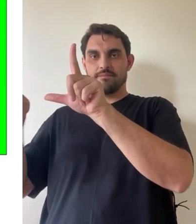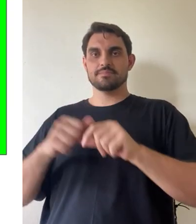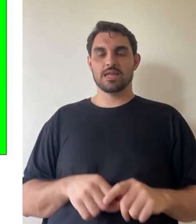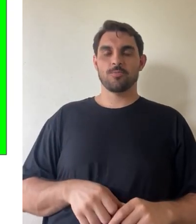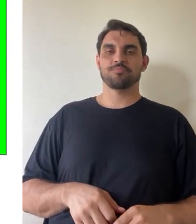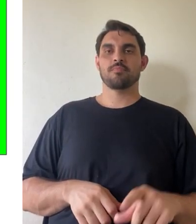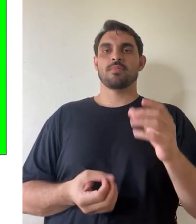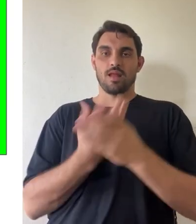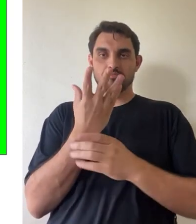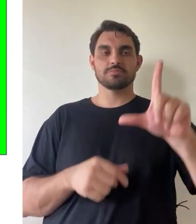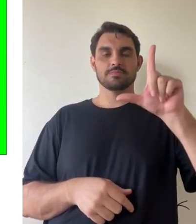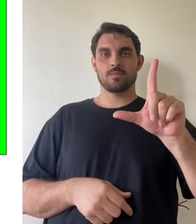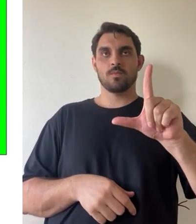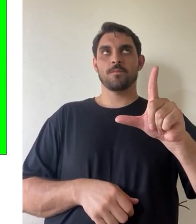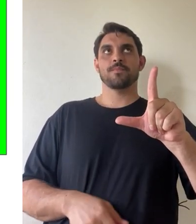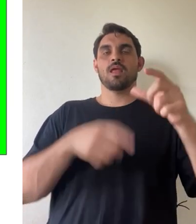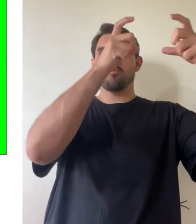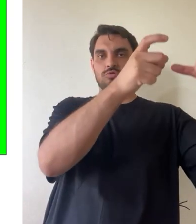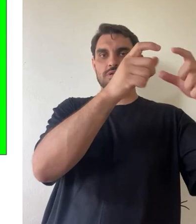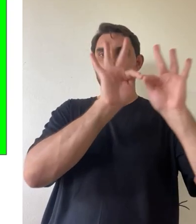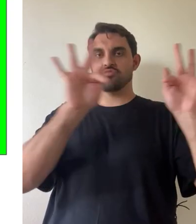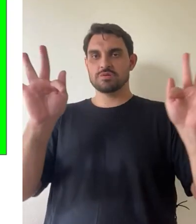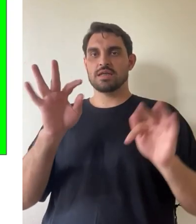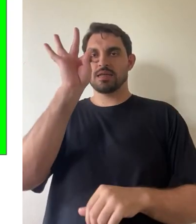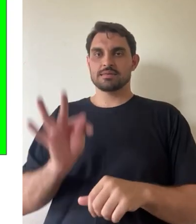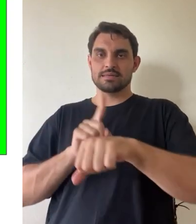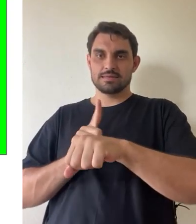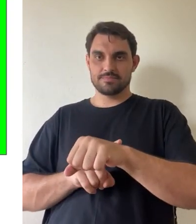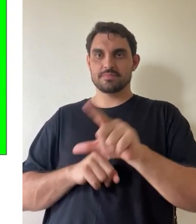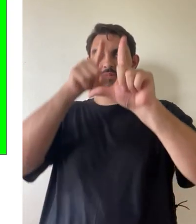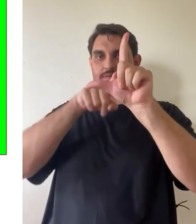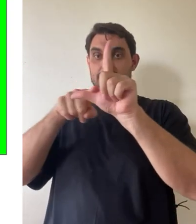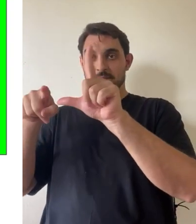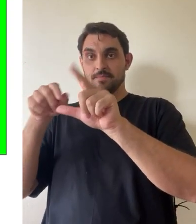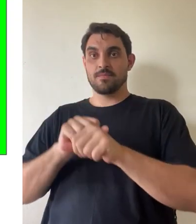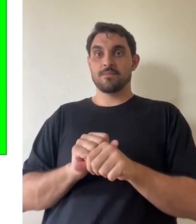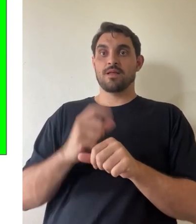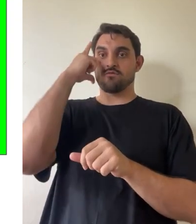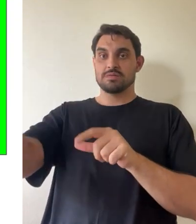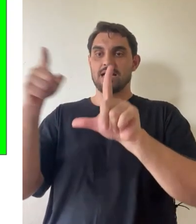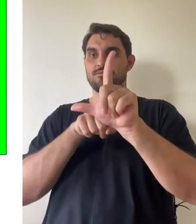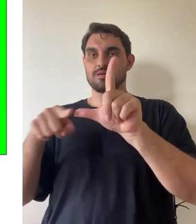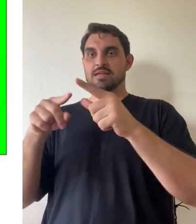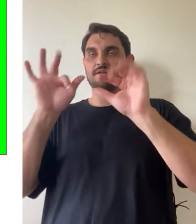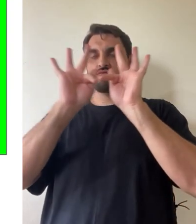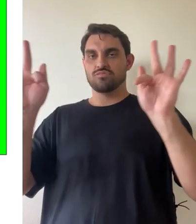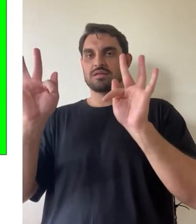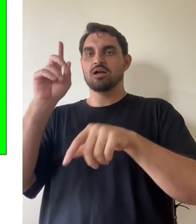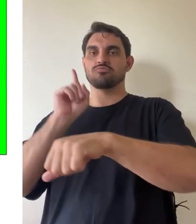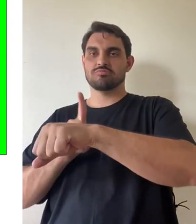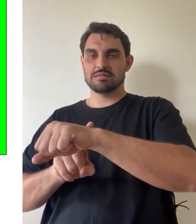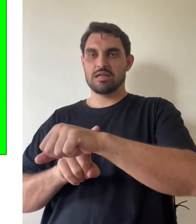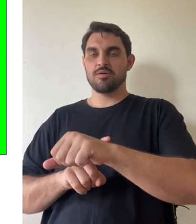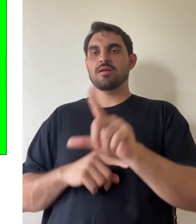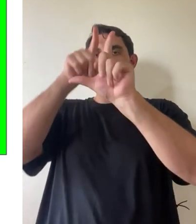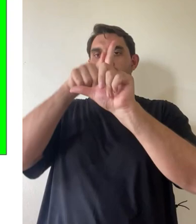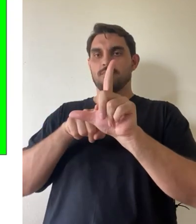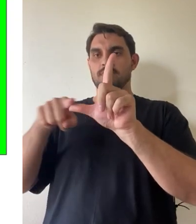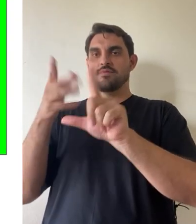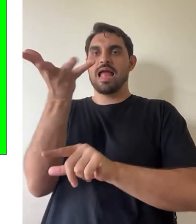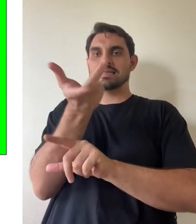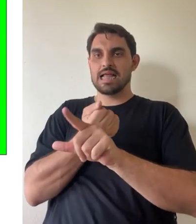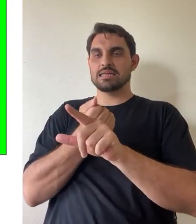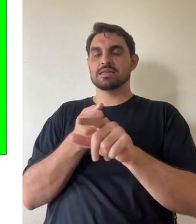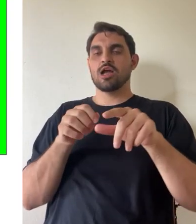que possa ajudar bastante no estudo desse movimento. Recomendo então que com o tempo vocês entrem nesse